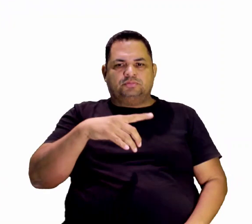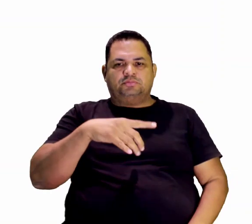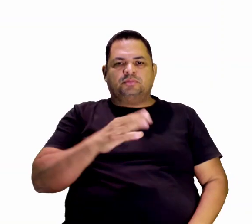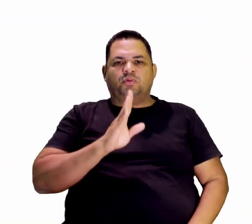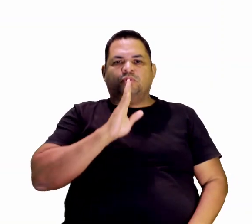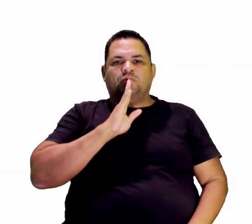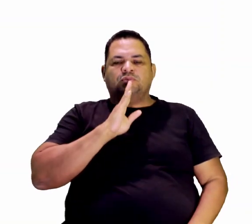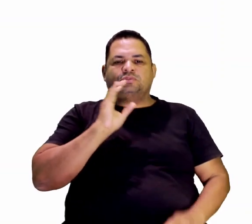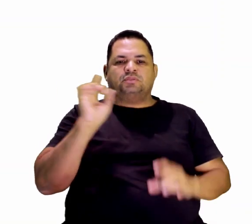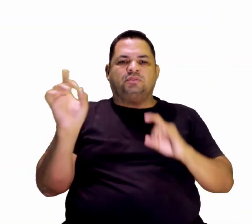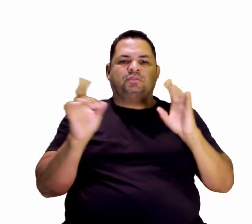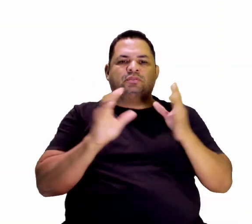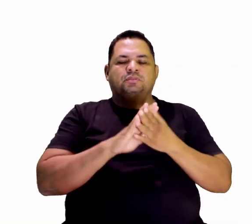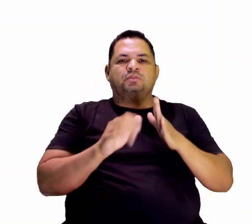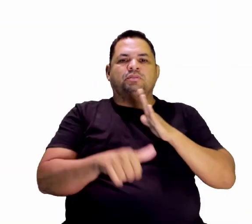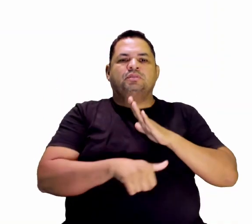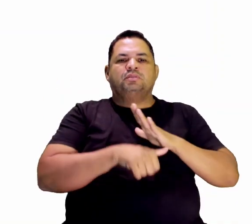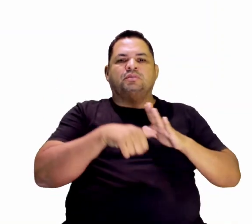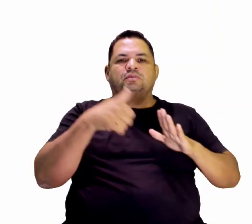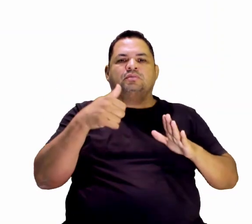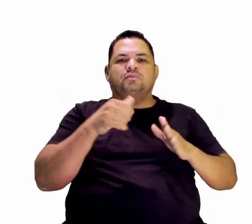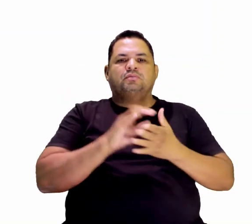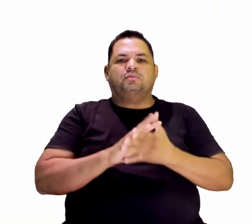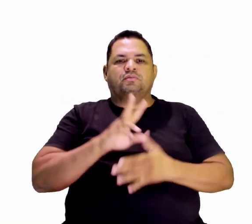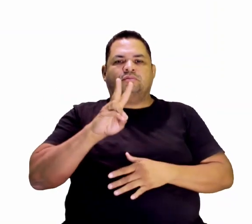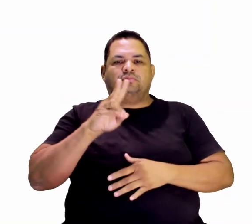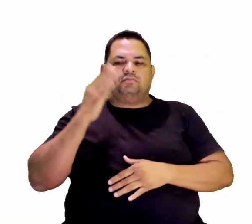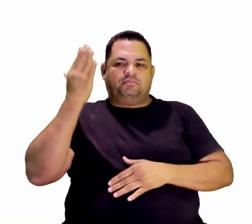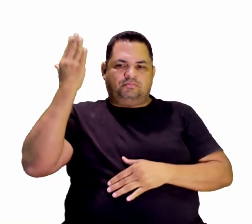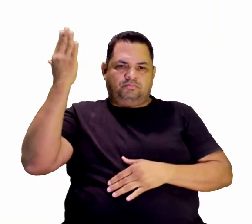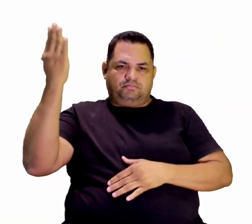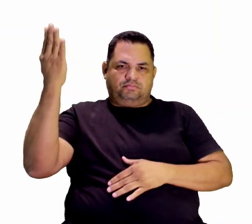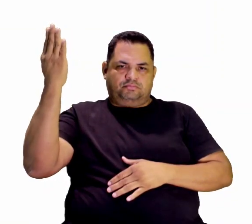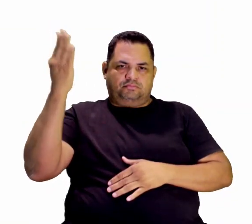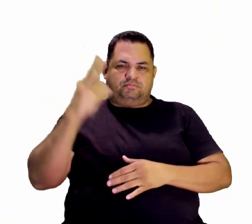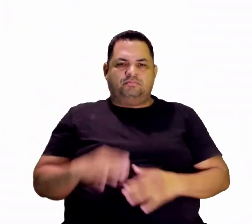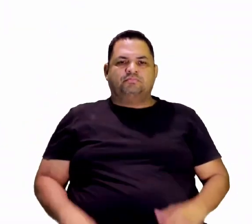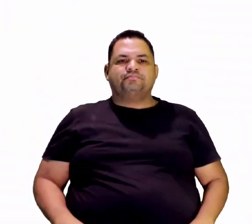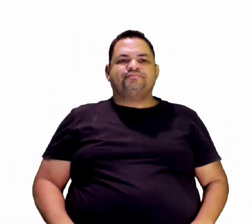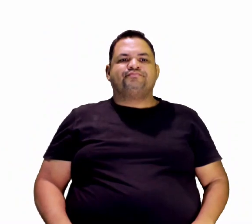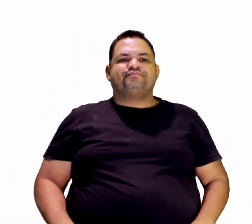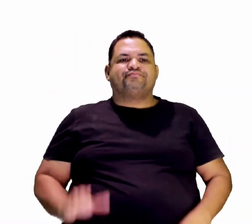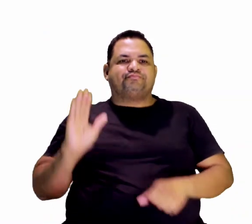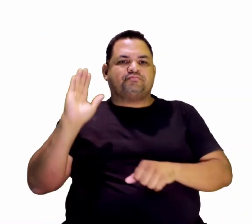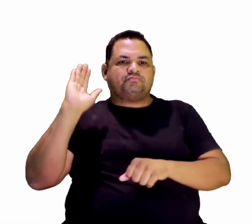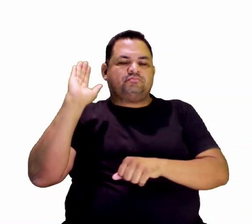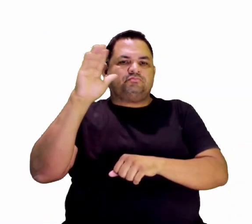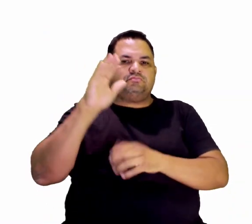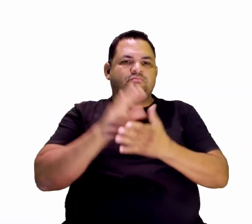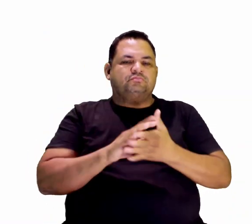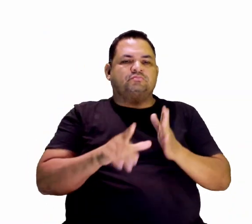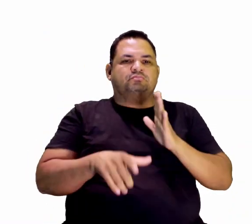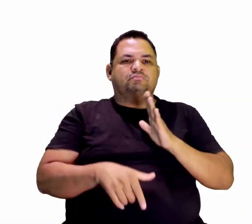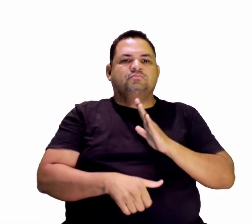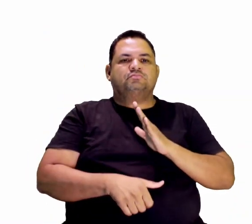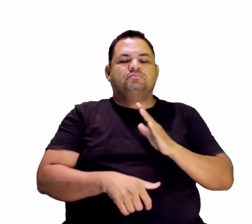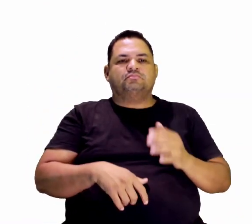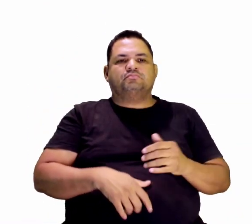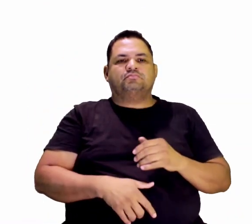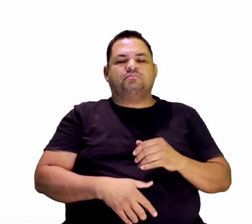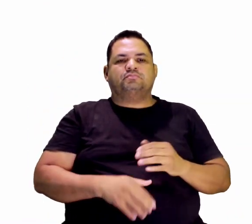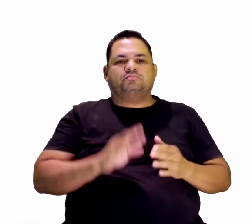trilhas, cross, caminhada ecológica, arborismo, rapel, escalada. Tem uma infinidade aí de esportes realizados